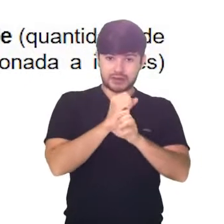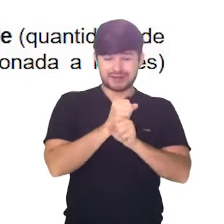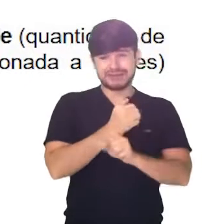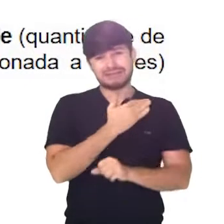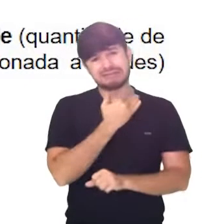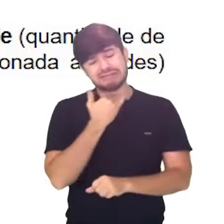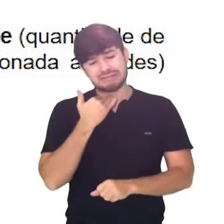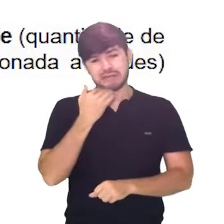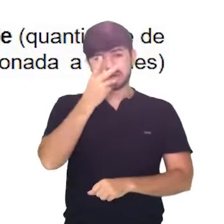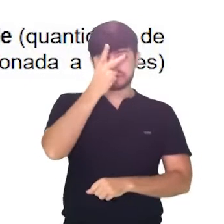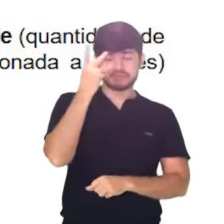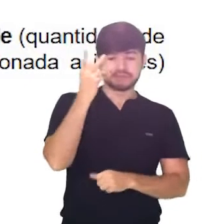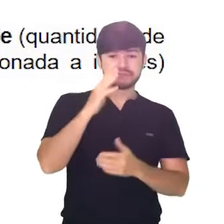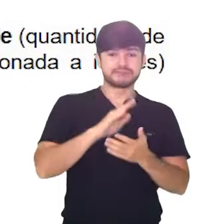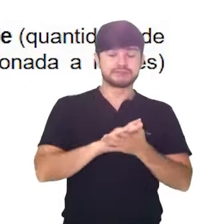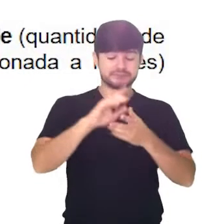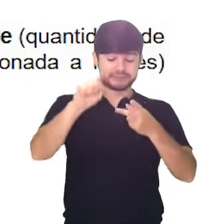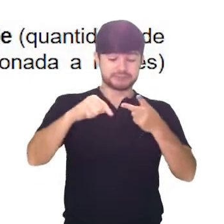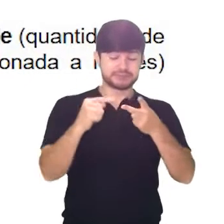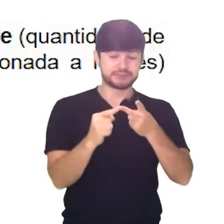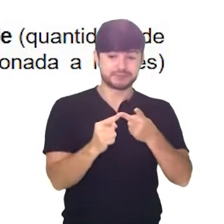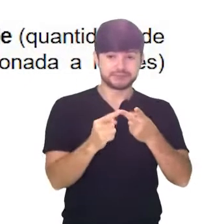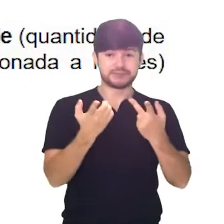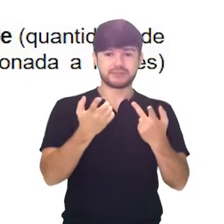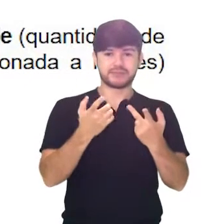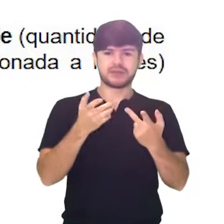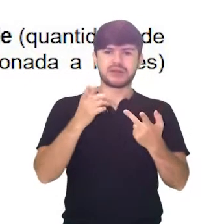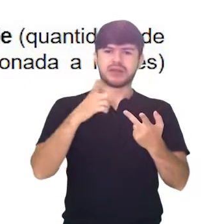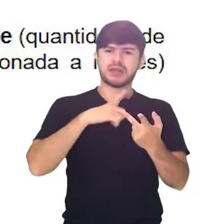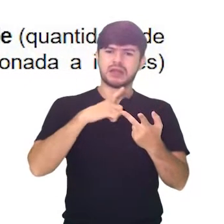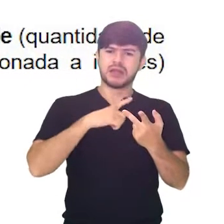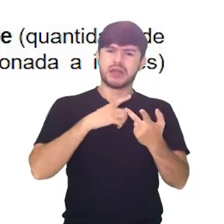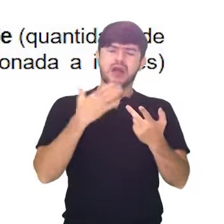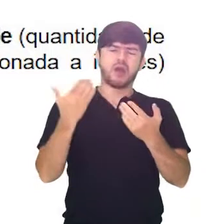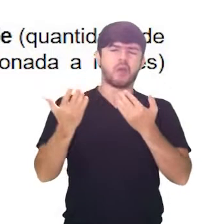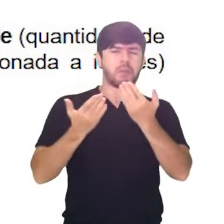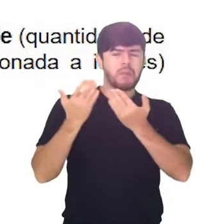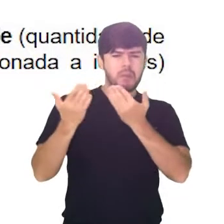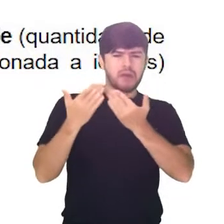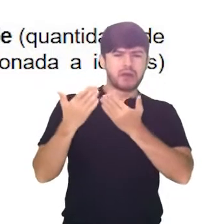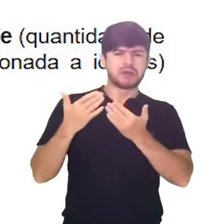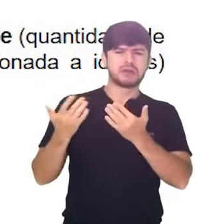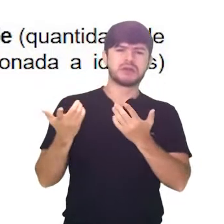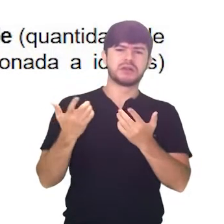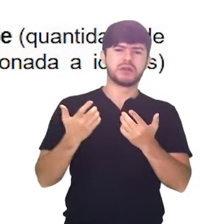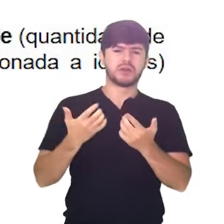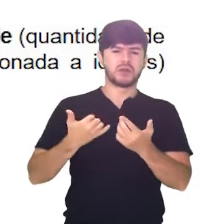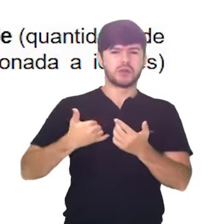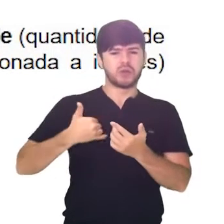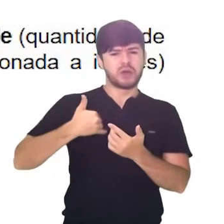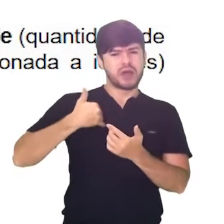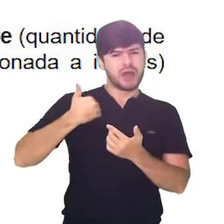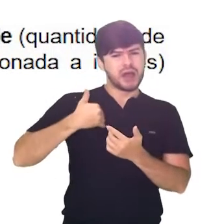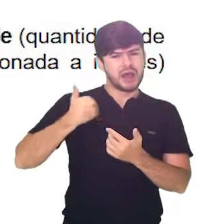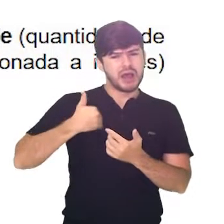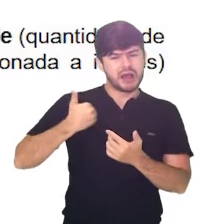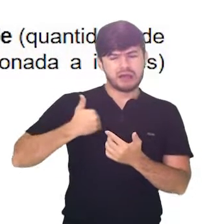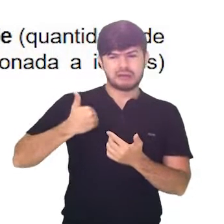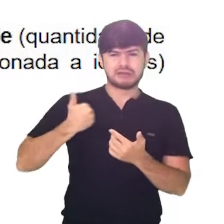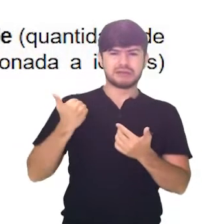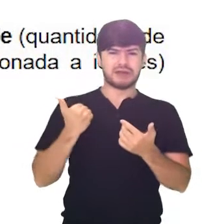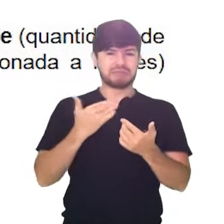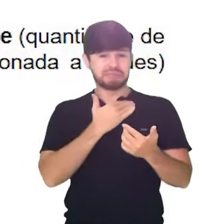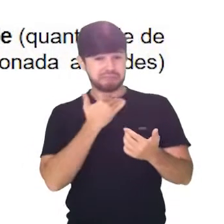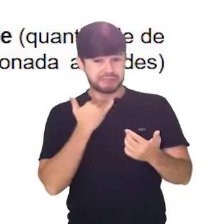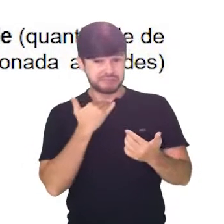vírus? Primeira pergunta. Segunda, há alguma correlação etária, ou seja, relacionada à idade nessa